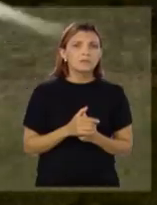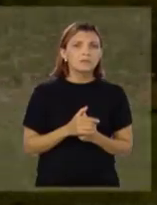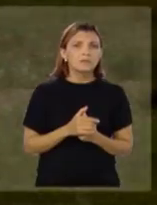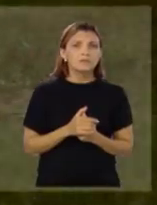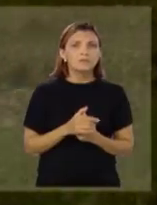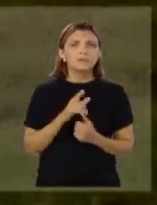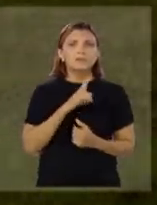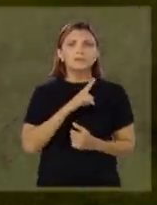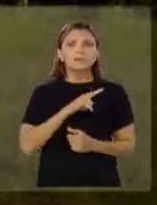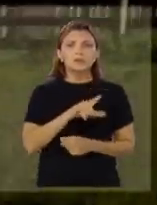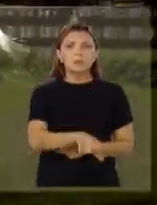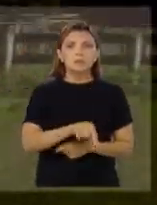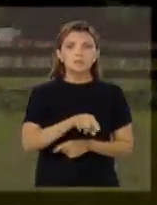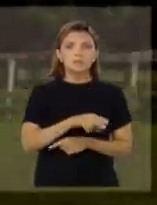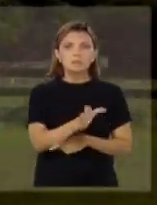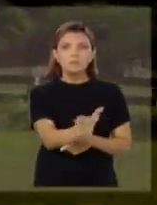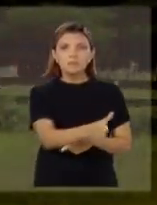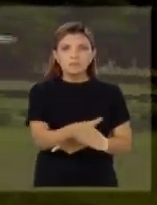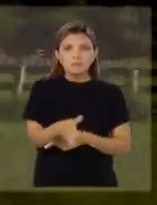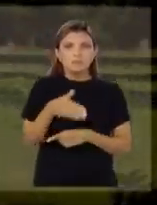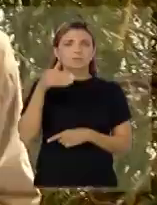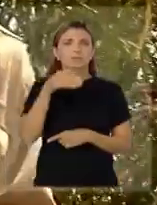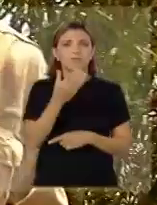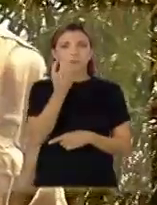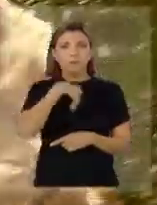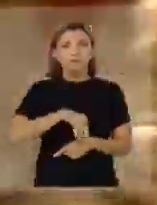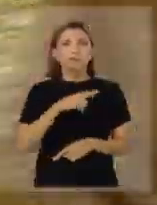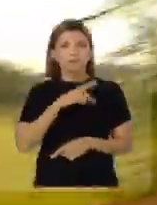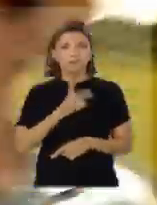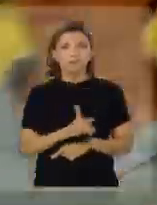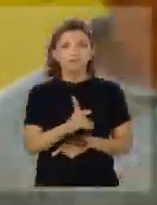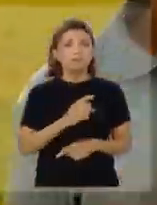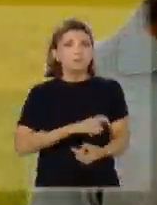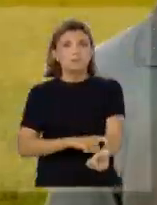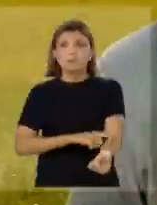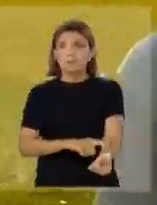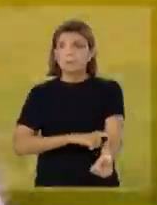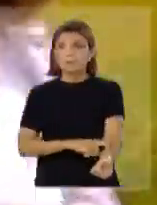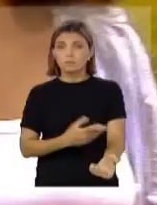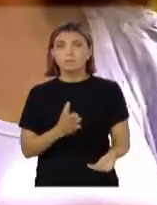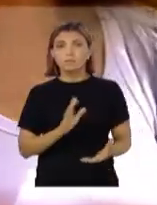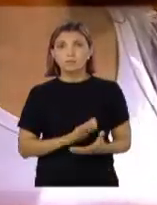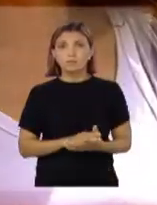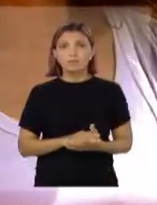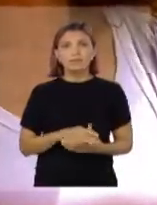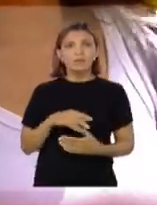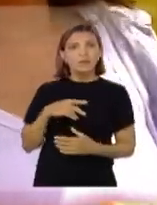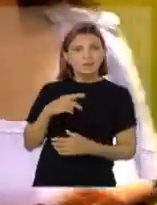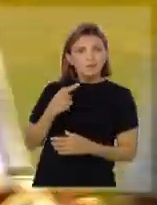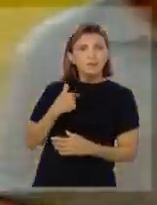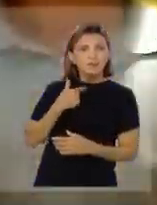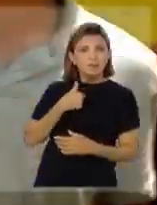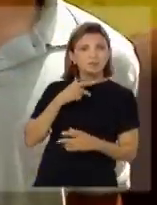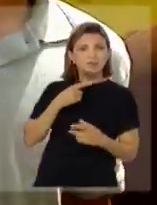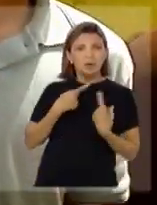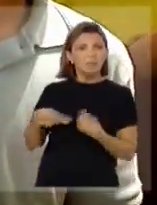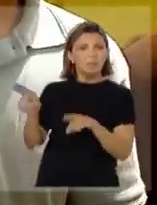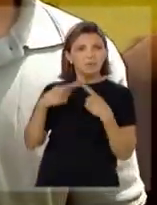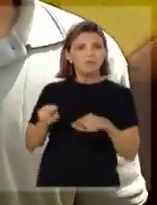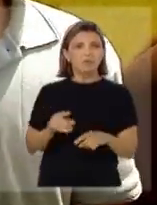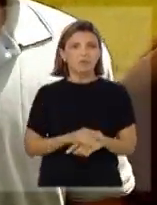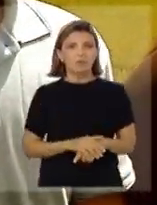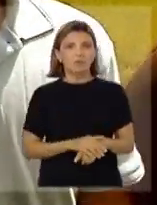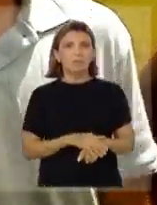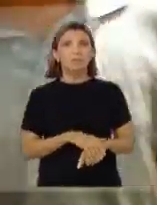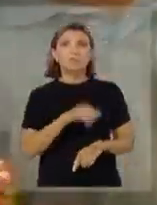É, isso mesmo. Tu e eu adoro um peixinho. E o Thiago quase virou sobremesa, né, Thiago? Como eu fiquei nervosa, Thiago. É, eu fiquei te alugando com aquele